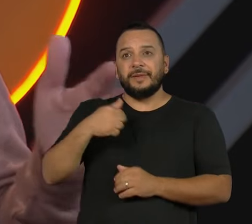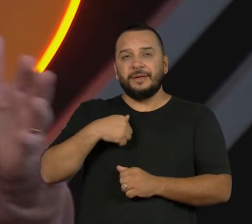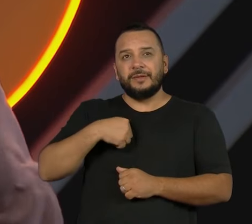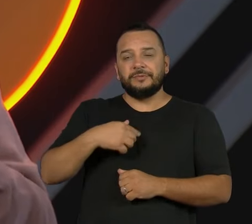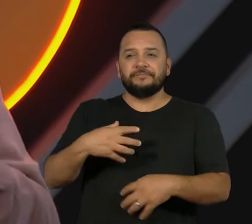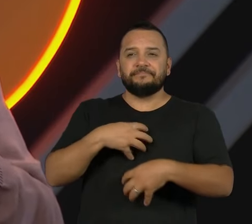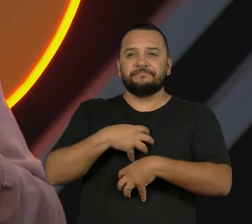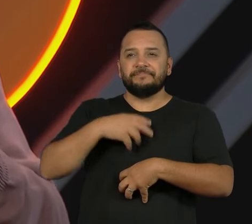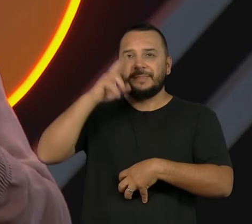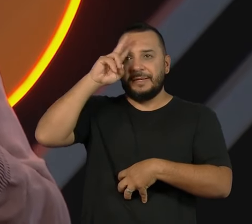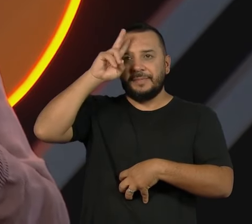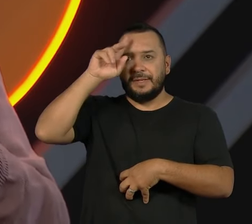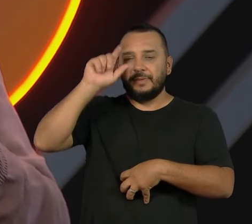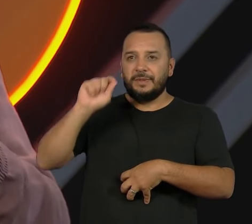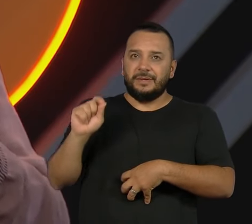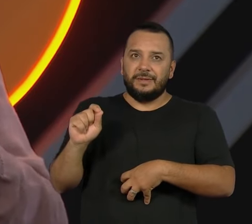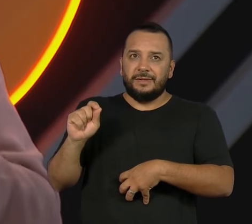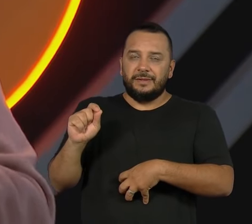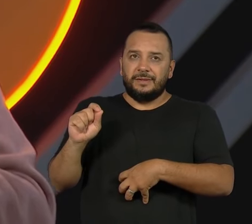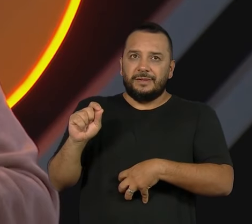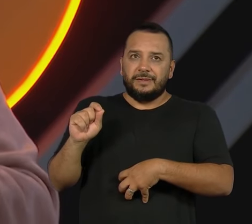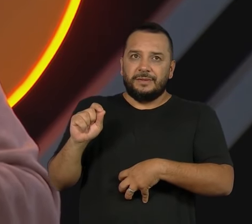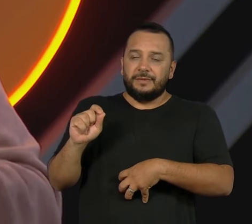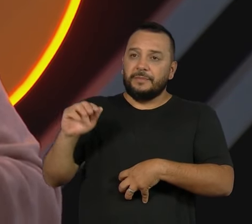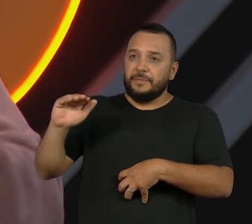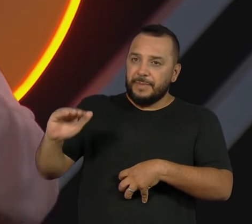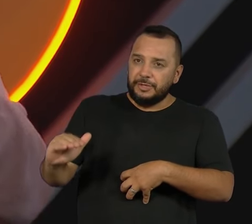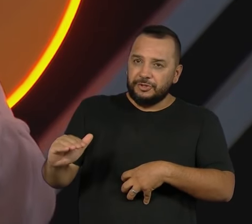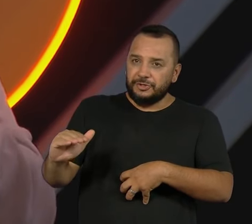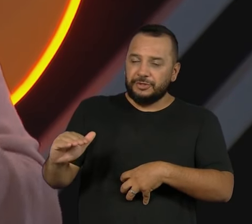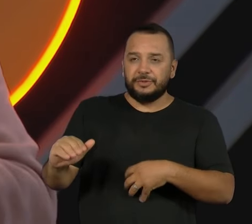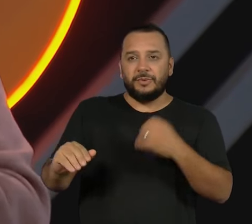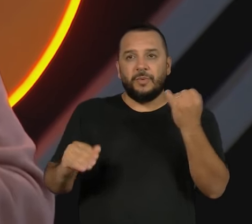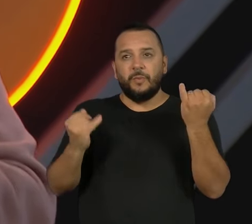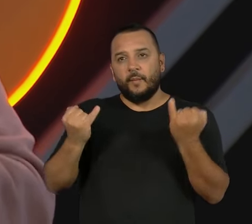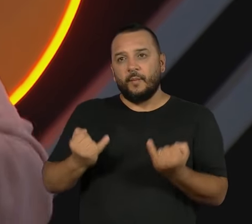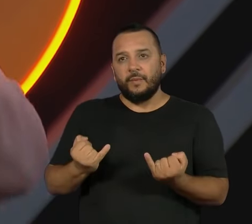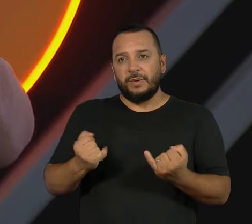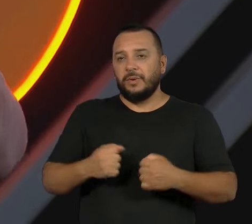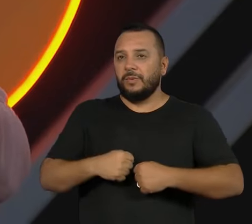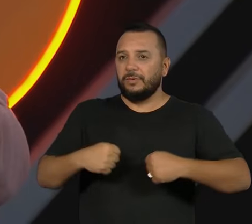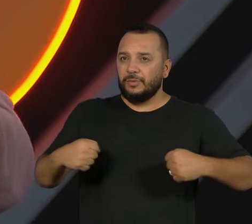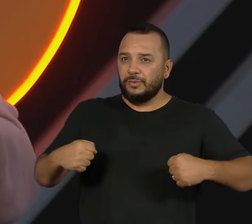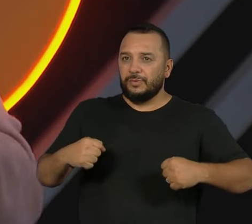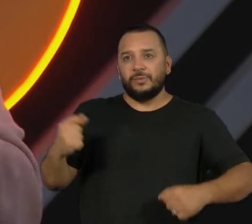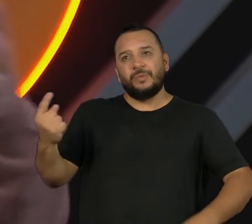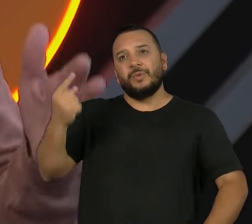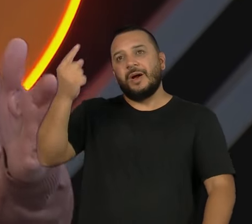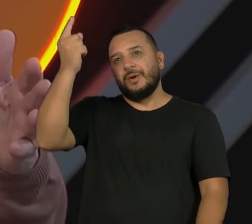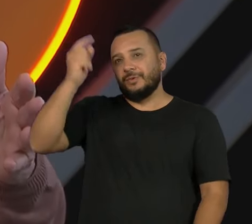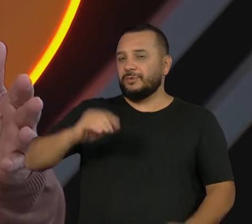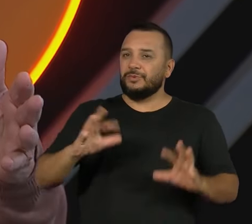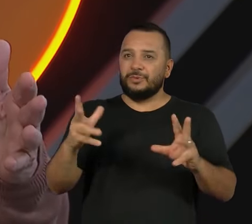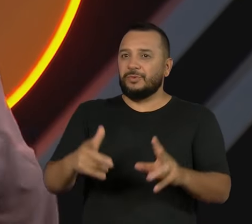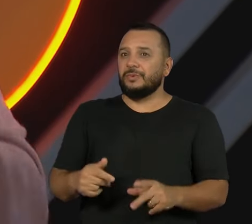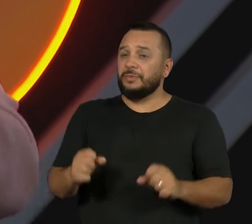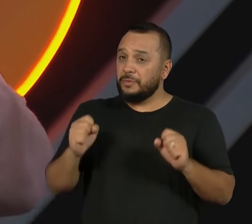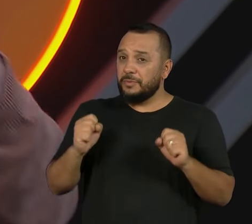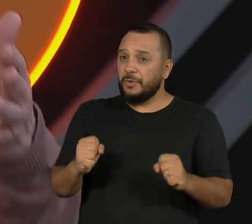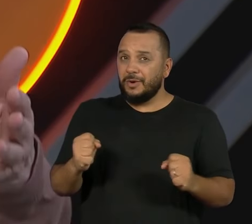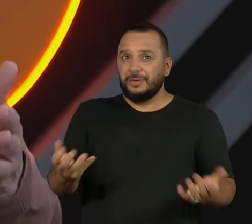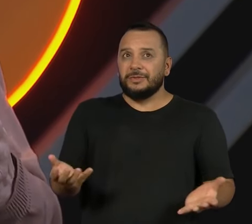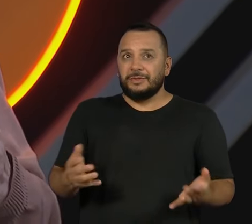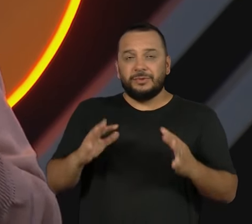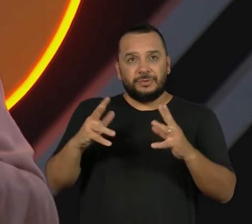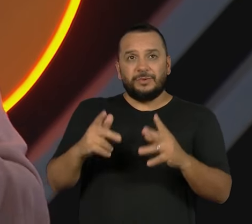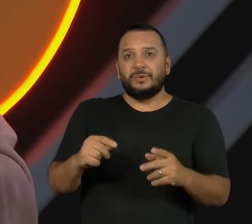impactou foi realmente assim, o baixinho, o magro, o gordo, o alto, todo mundo pode, todo mundo